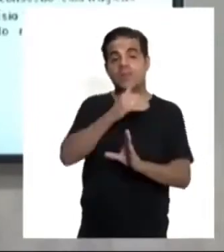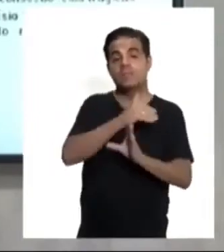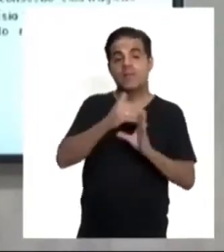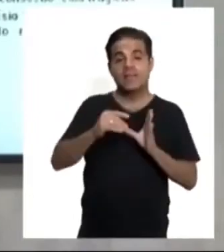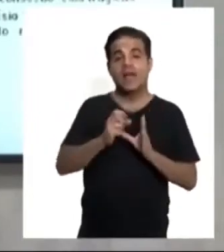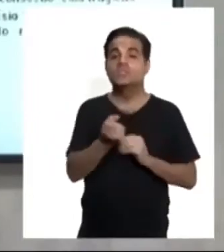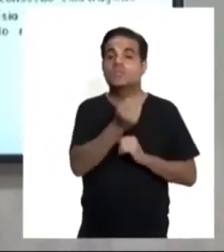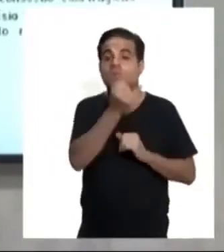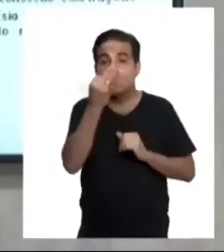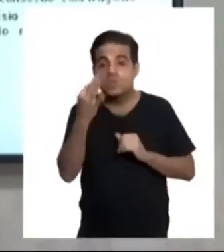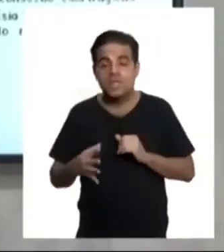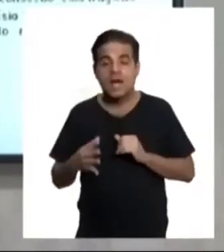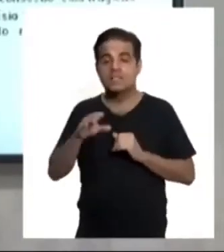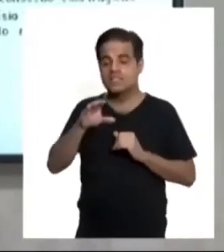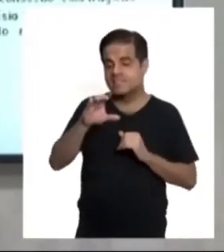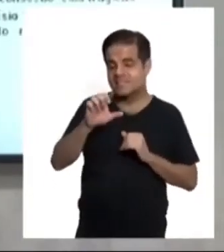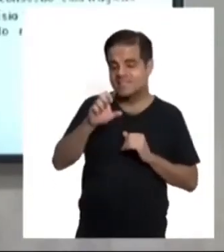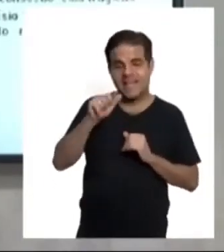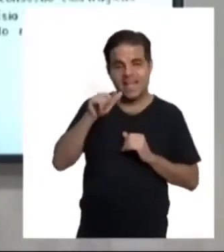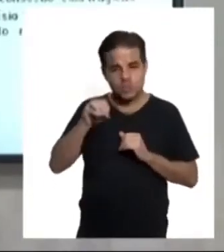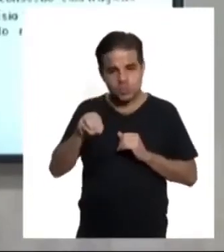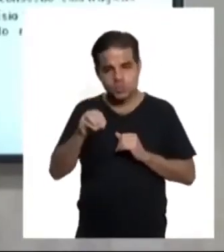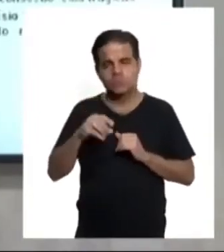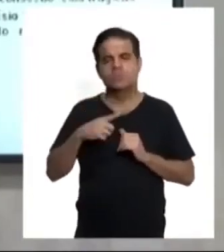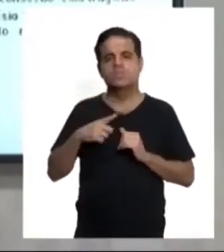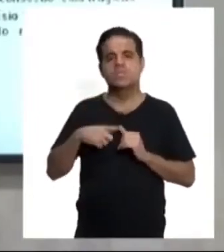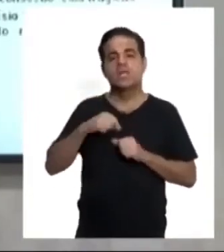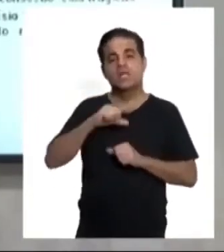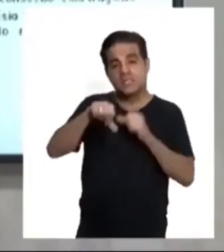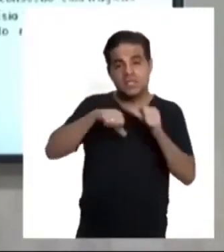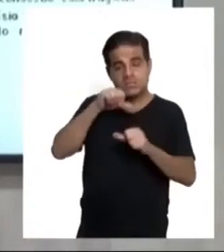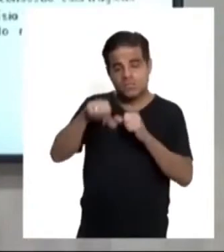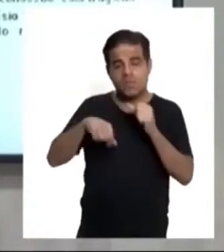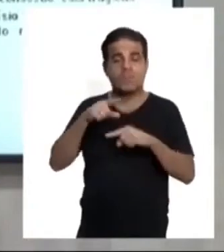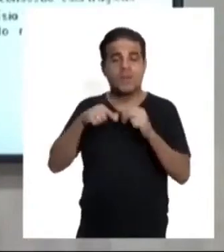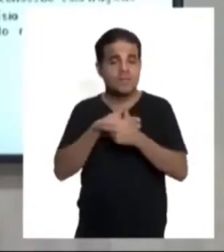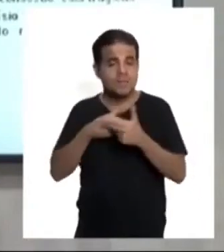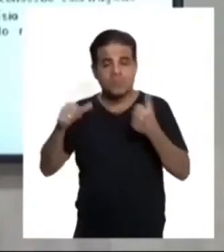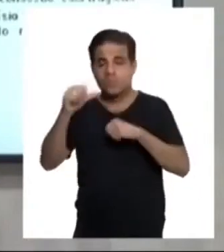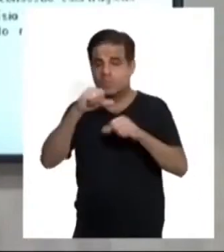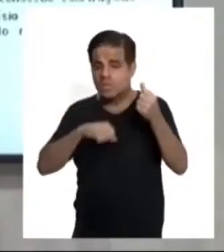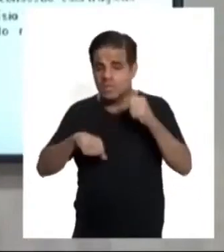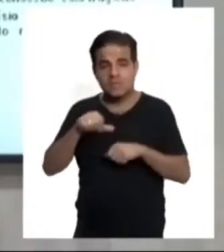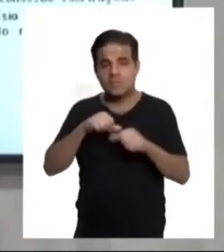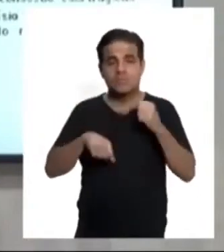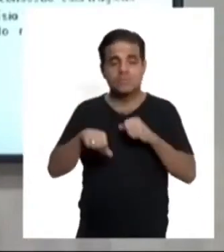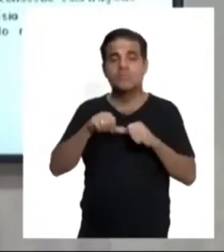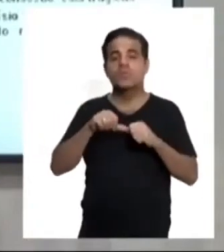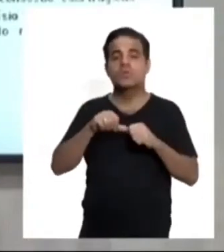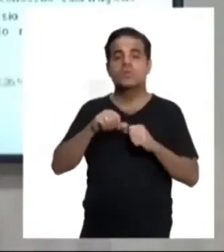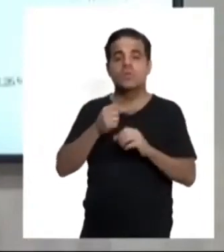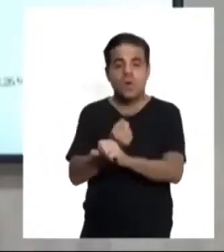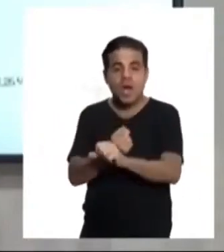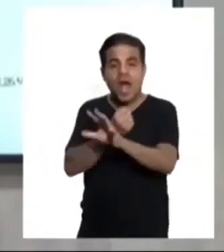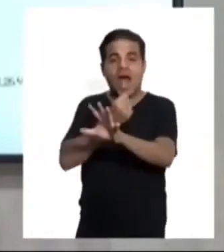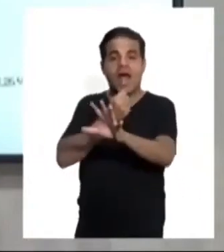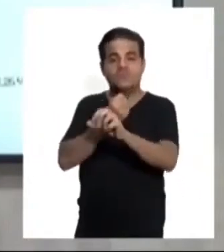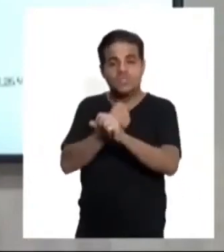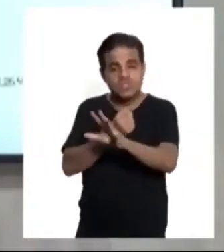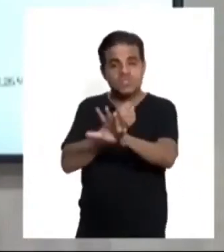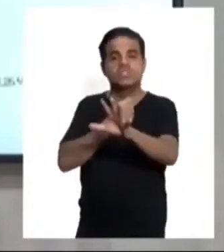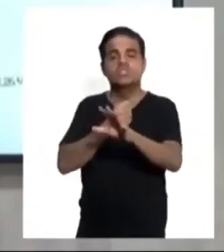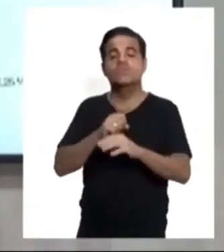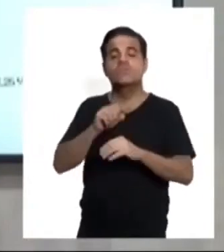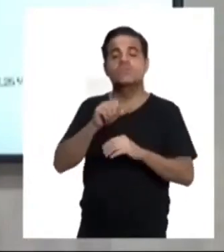da quantidade de césio existente em uma fonte que transforma elemento químico não radioativo em bário. Então, se a gente faz aqui,